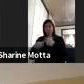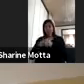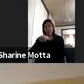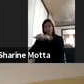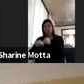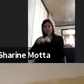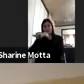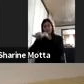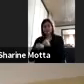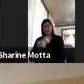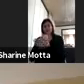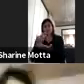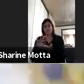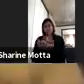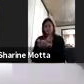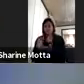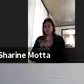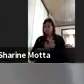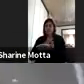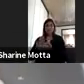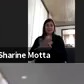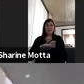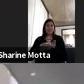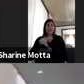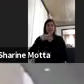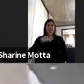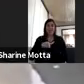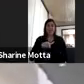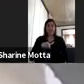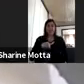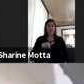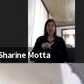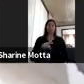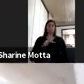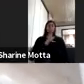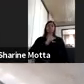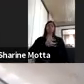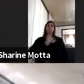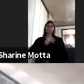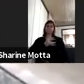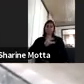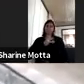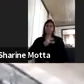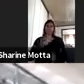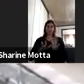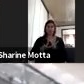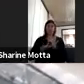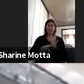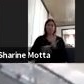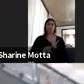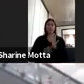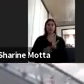treino. Jean foi vítima de tráfico de pessoas. Desconfie de propostas encantadoras e busque